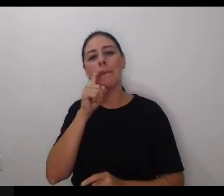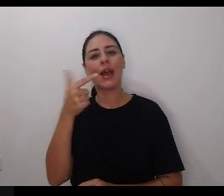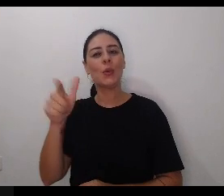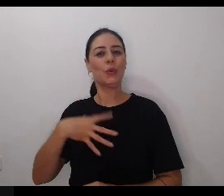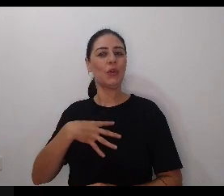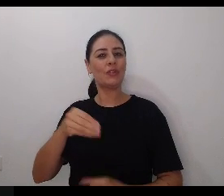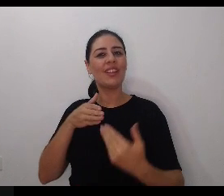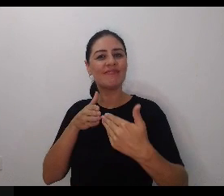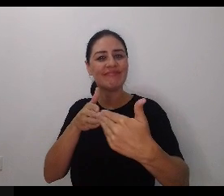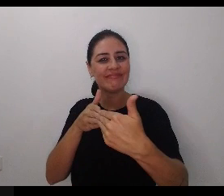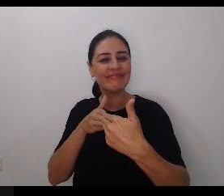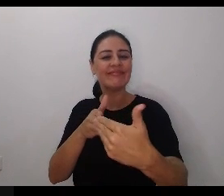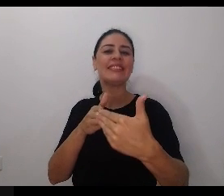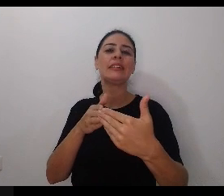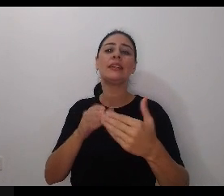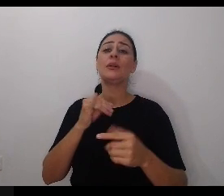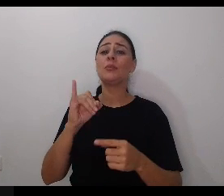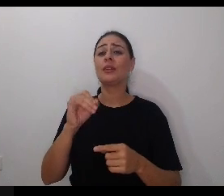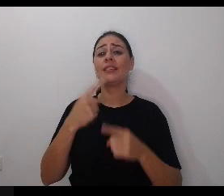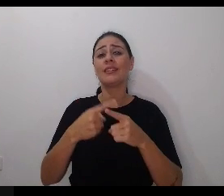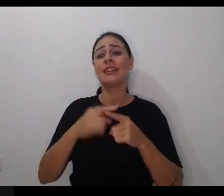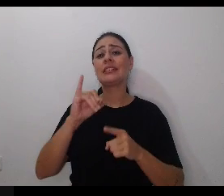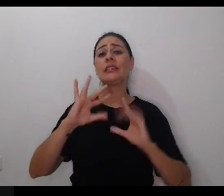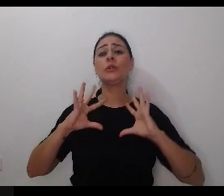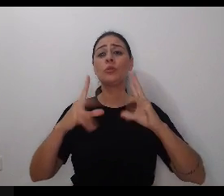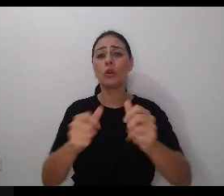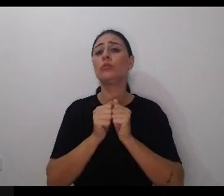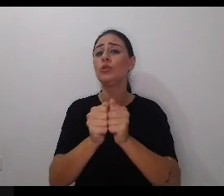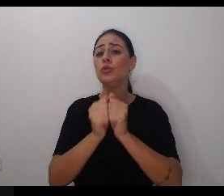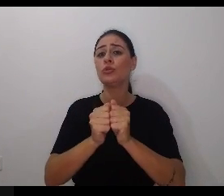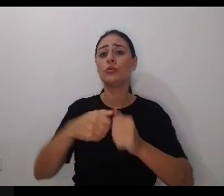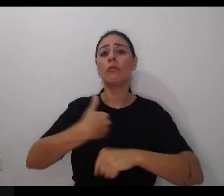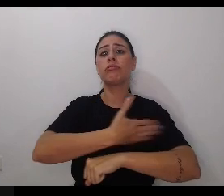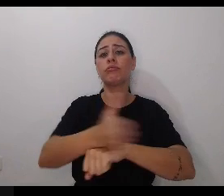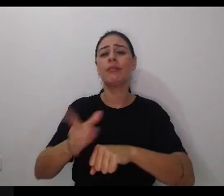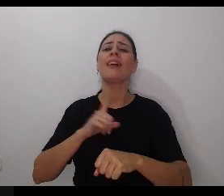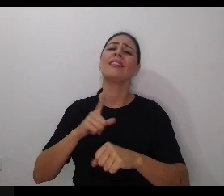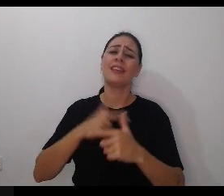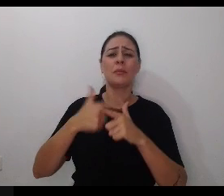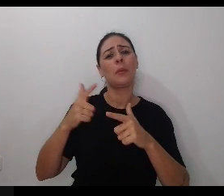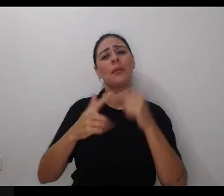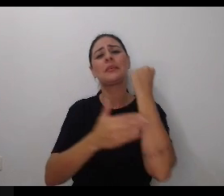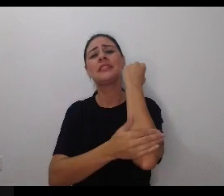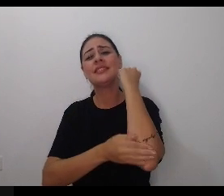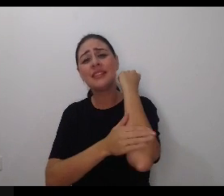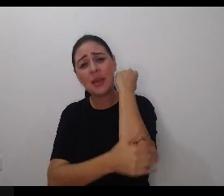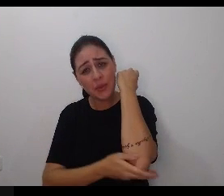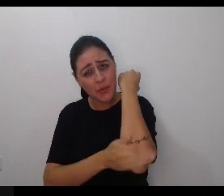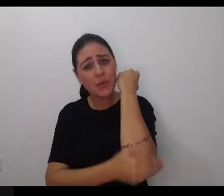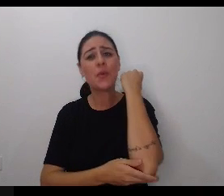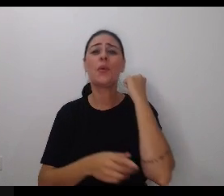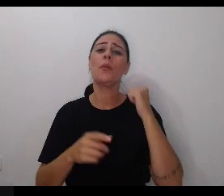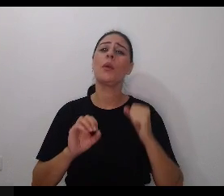mãe com aquele filho, do pai com aquele filho, porque senão a gente está sempre todos juntos e aí a gente observa a queixa,